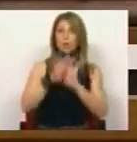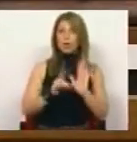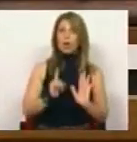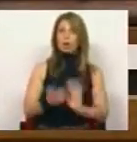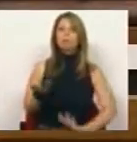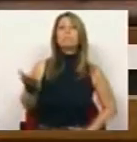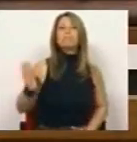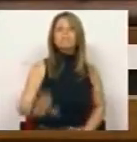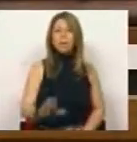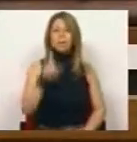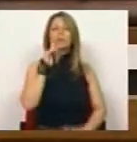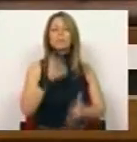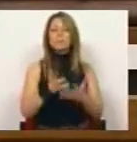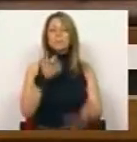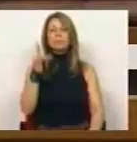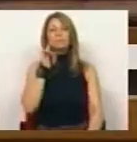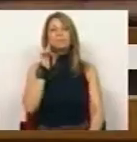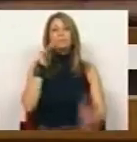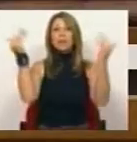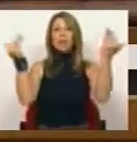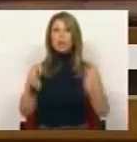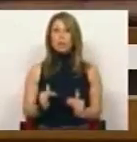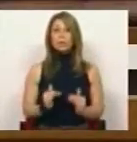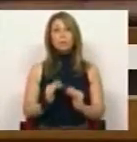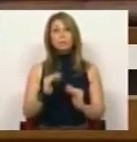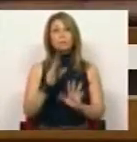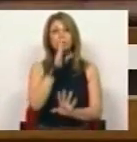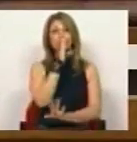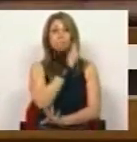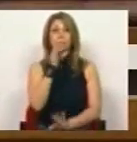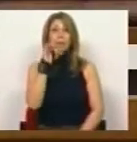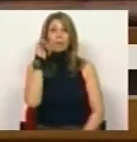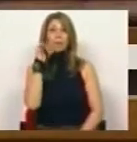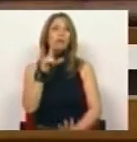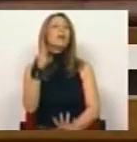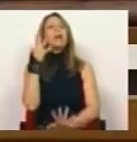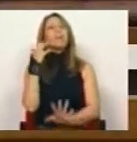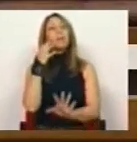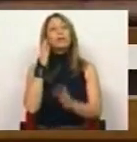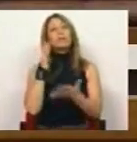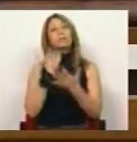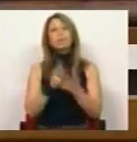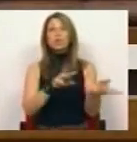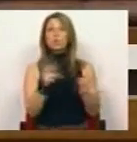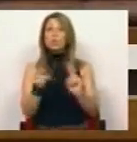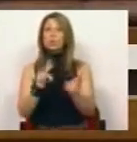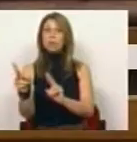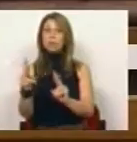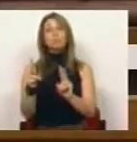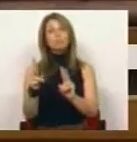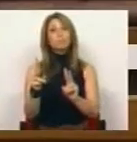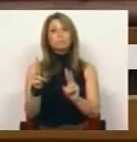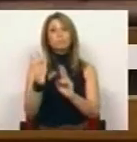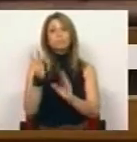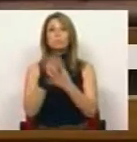muito significativo na redução do uso do plástico, no encontro de soluções alternativas mais sustentáveis